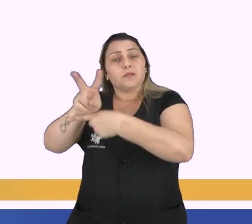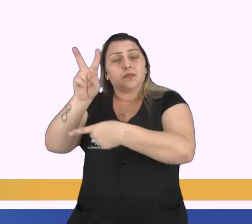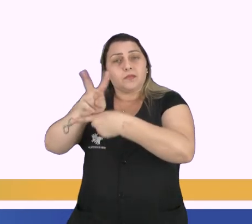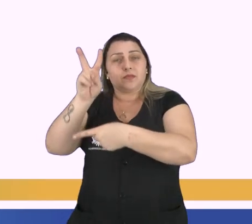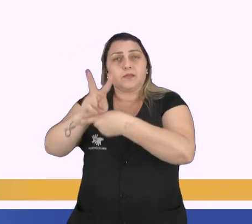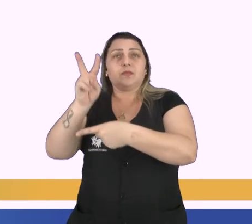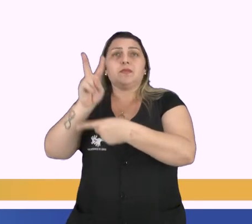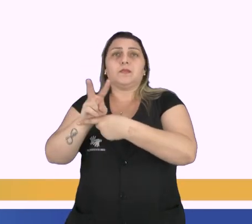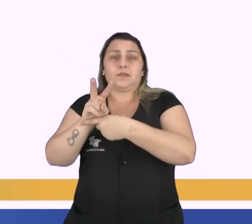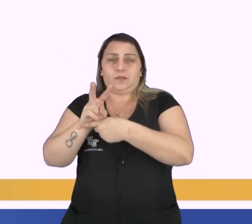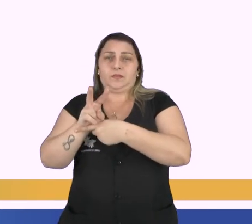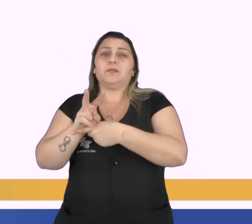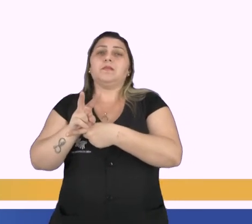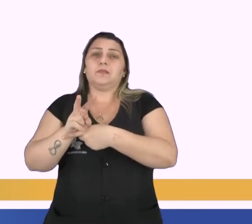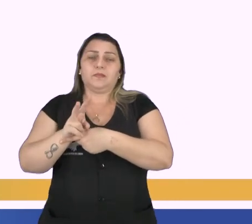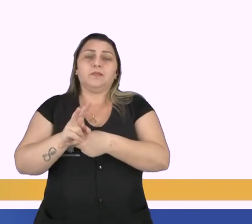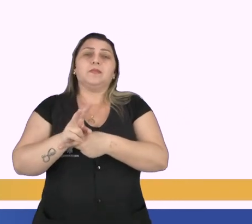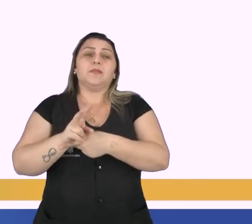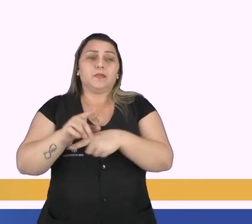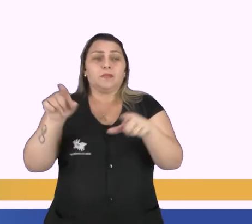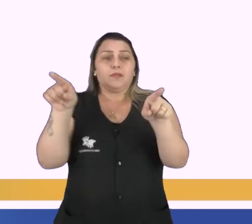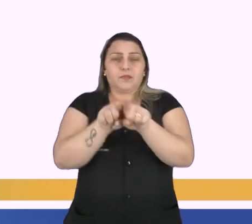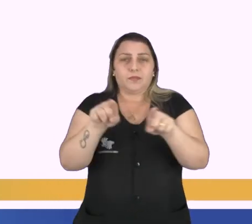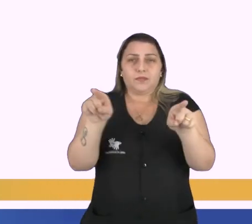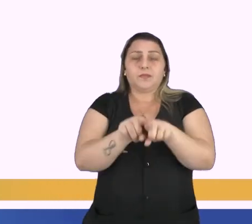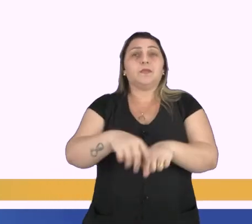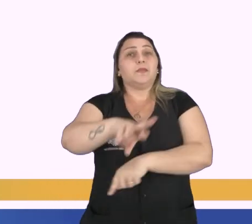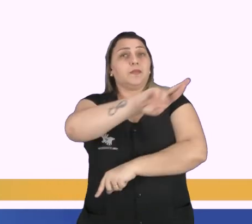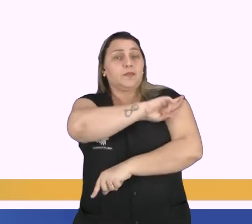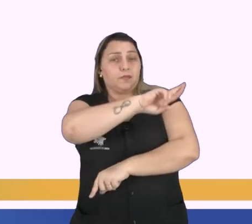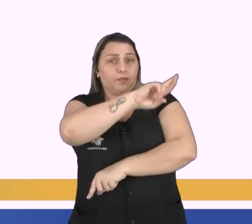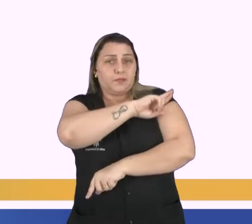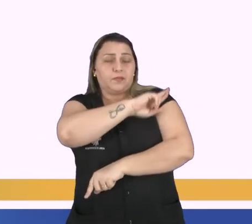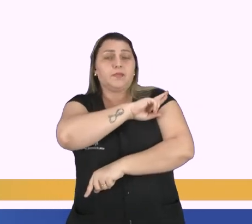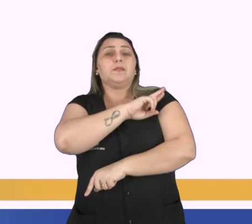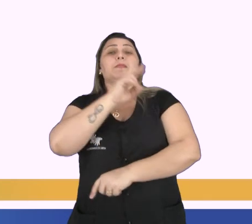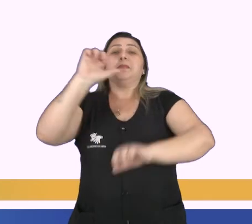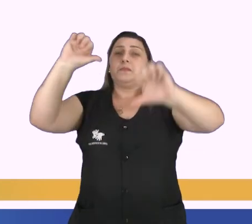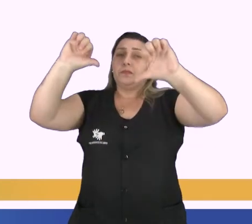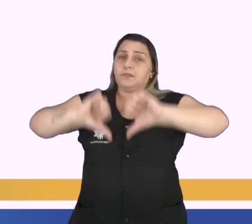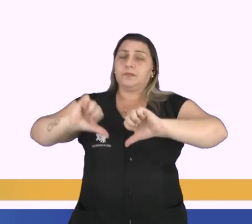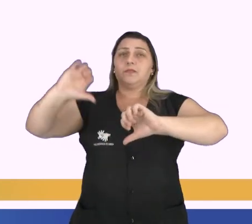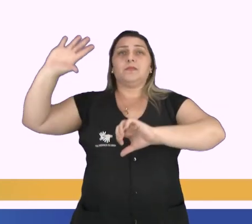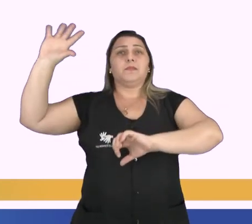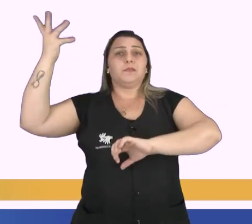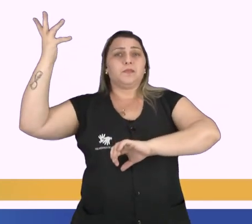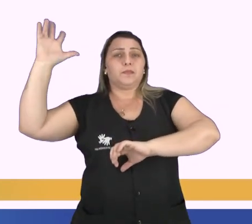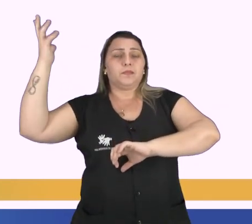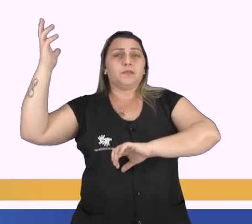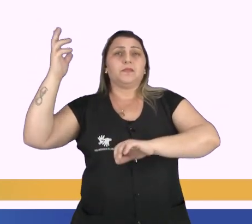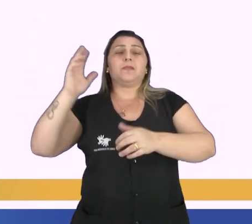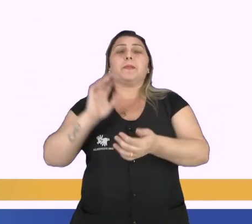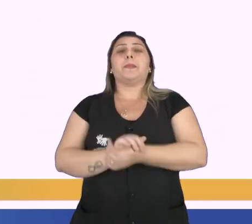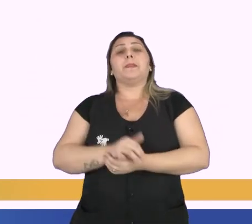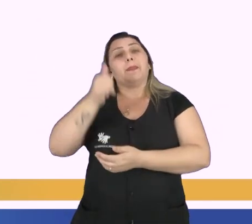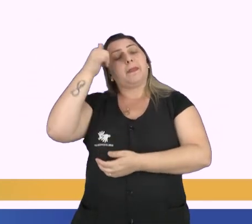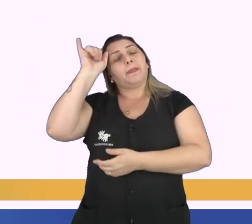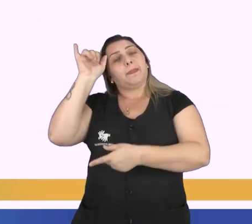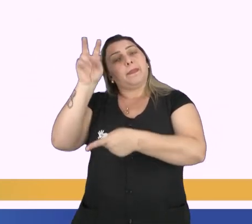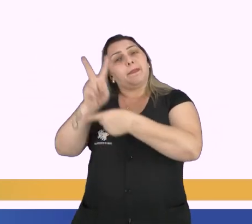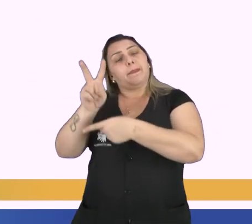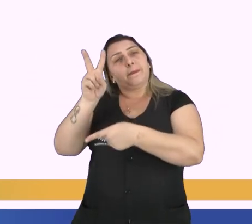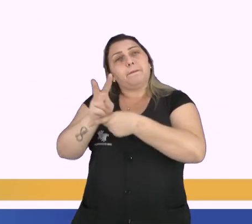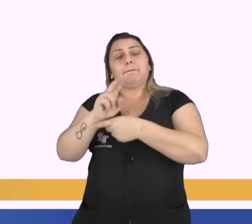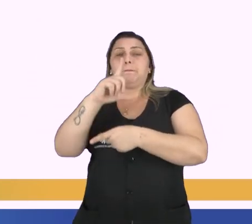aquela pecuária de larga escala, ela também é responsável por impactar negativamente o clima, né? Nessa pecuária de larga escala, nós